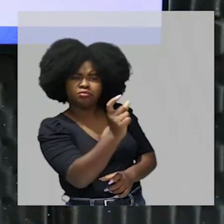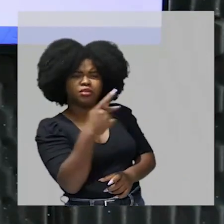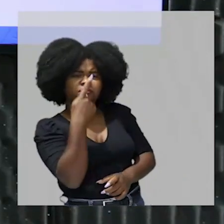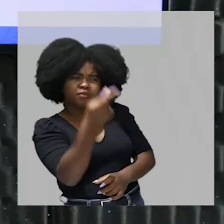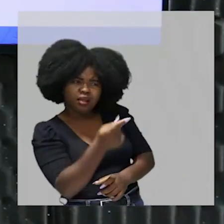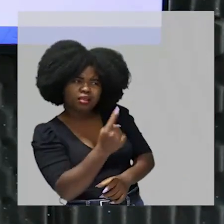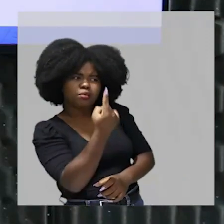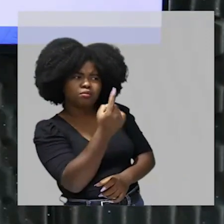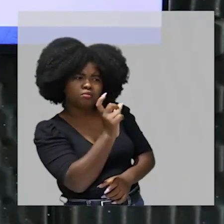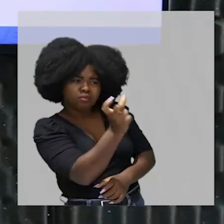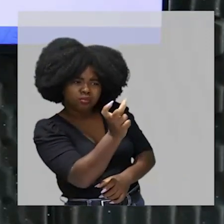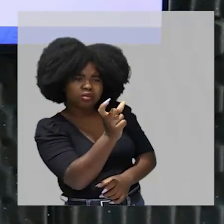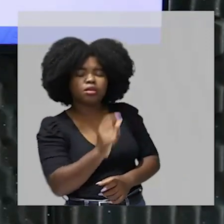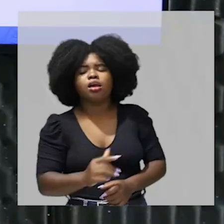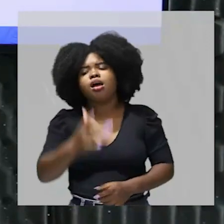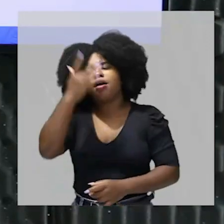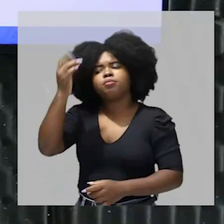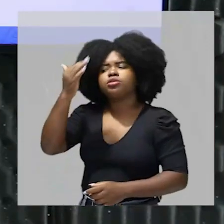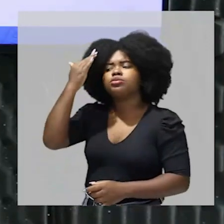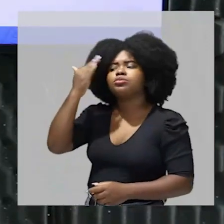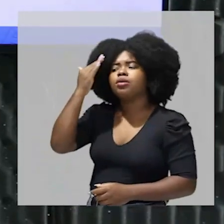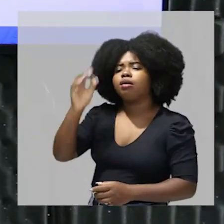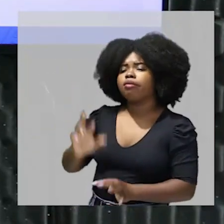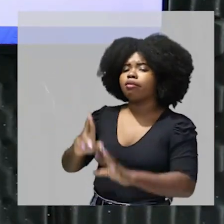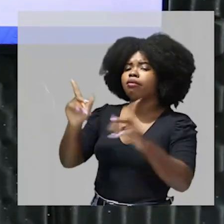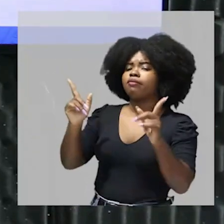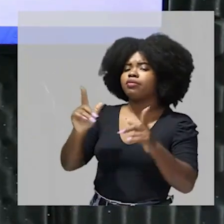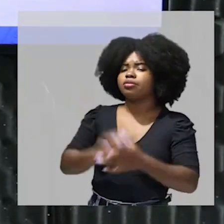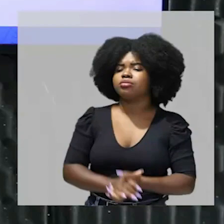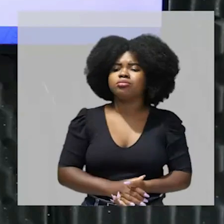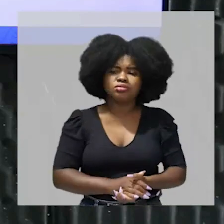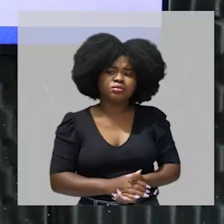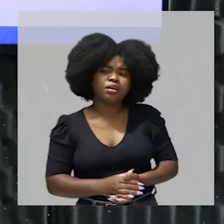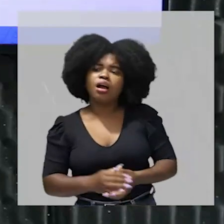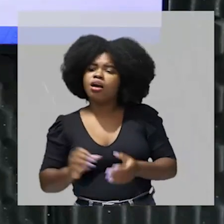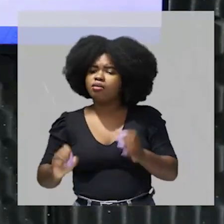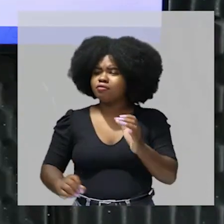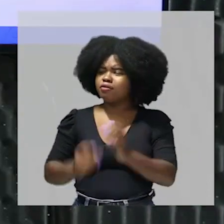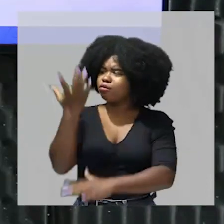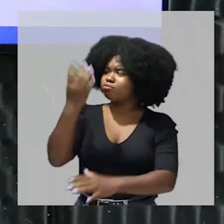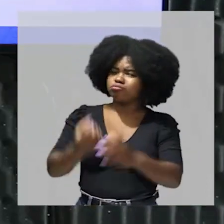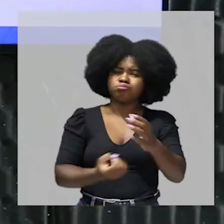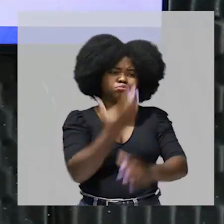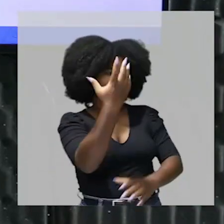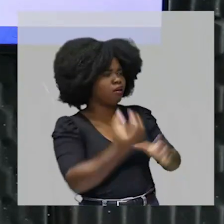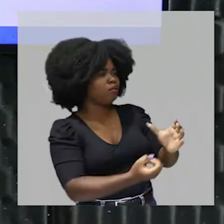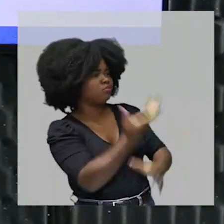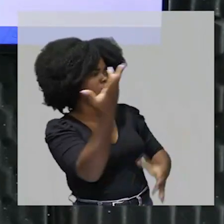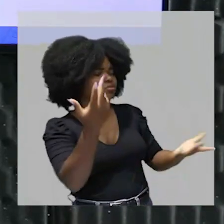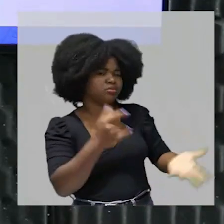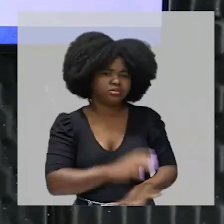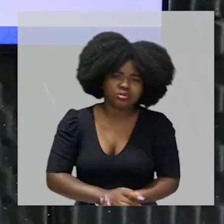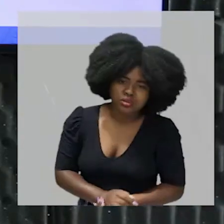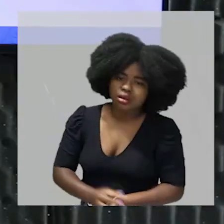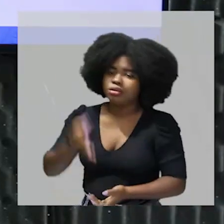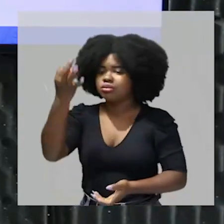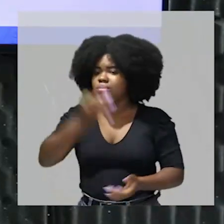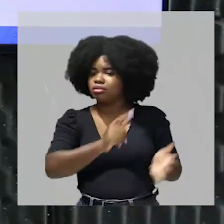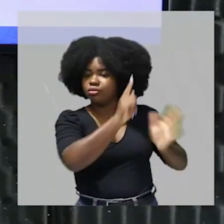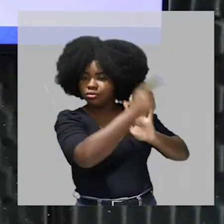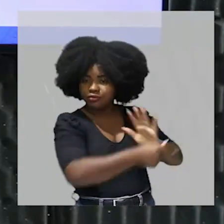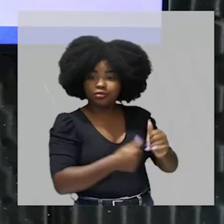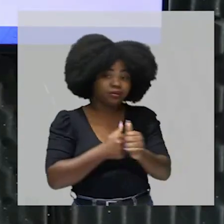é você diz uma coisa para você entende diferente aí vão surgindo situações e com certeza os gêneros